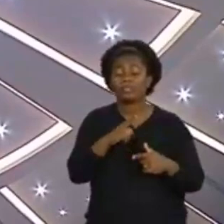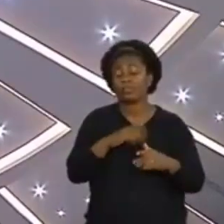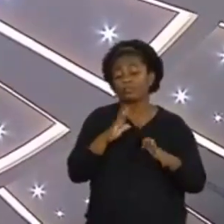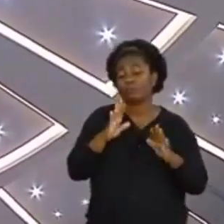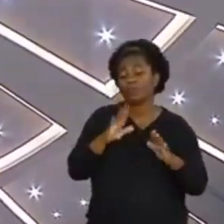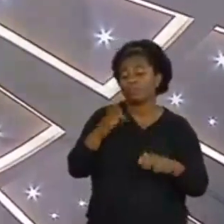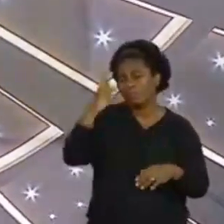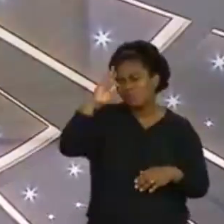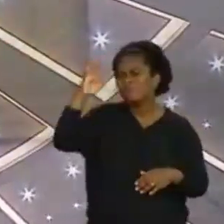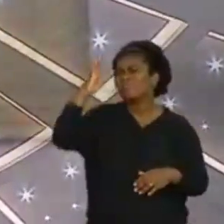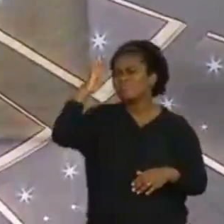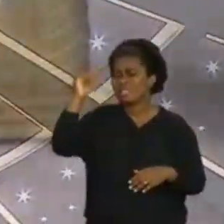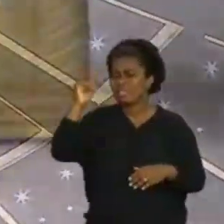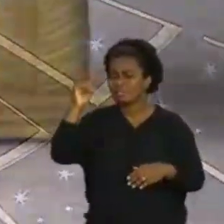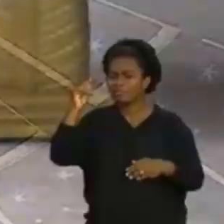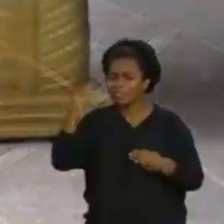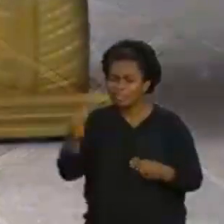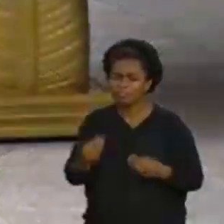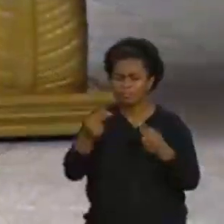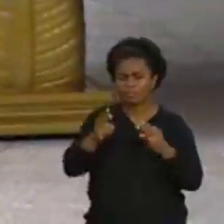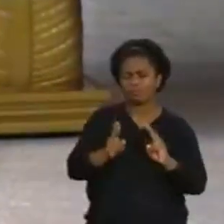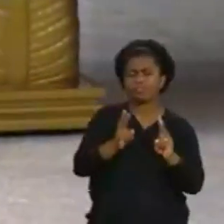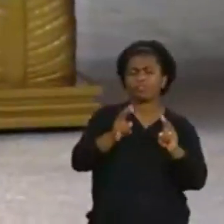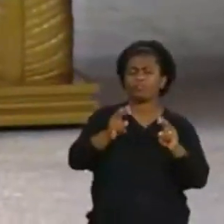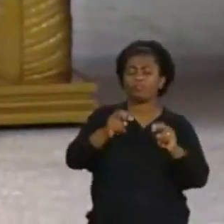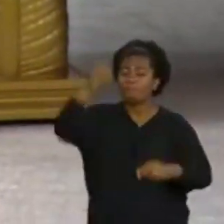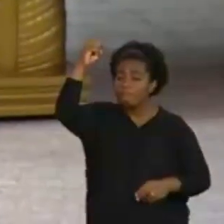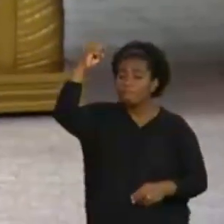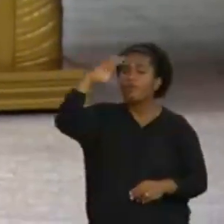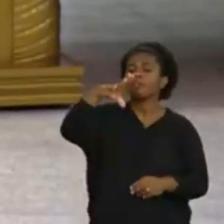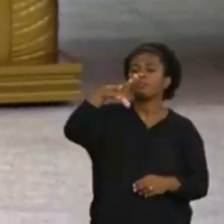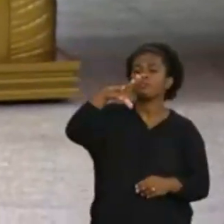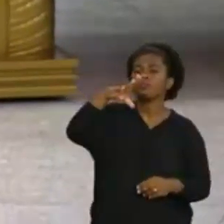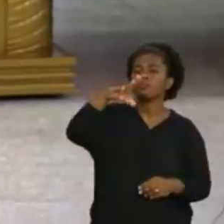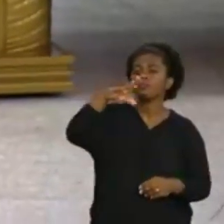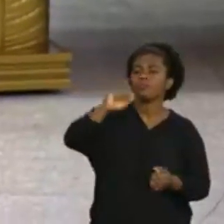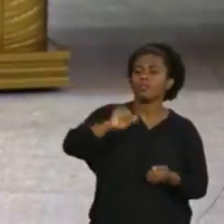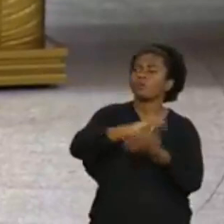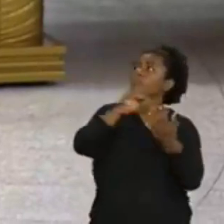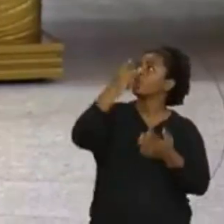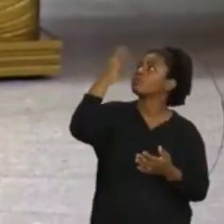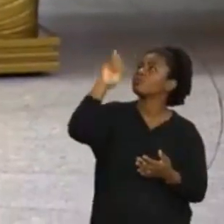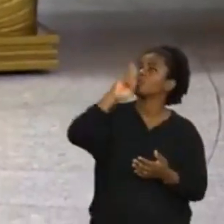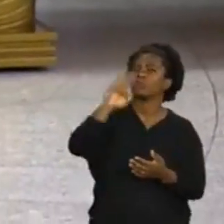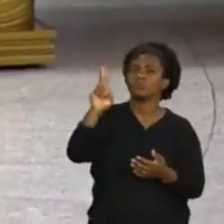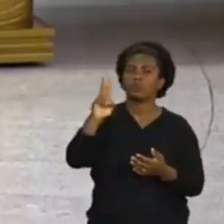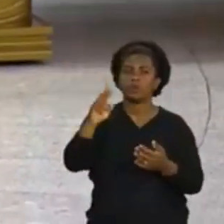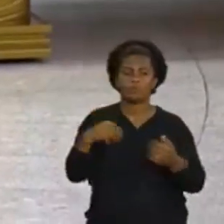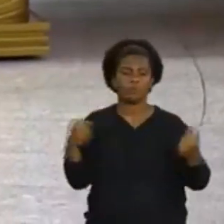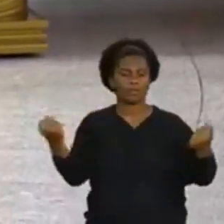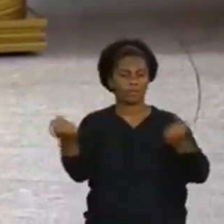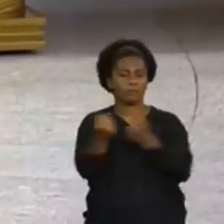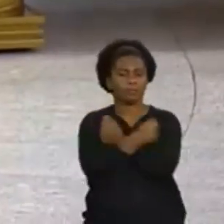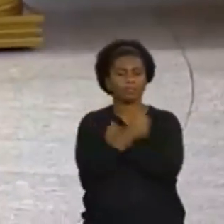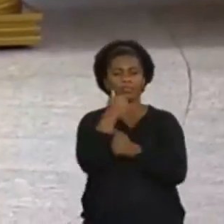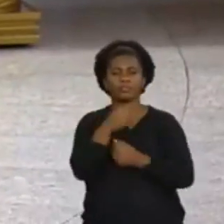abençoe e dê a vitória, ilumine para a glória do teu nome. Abraça a sua esposa, sejam os